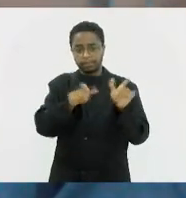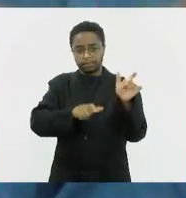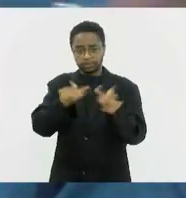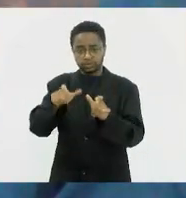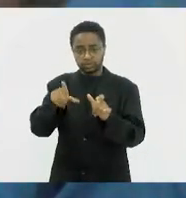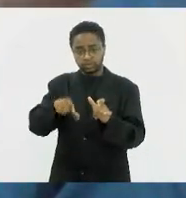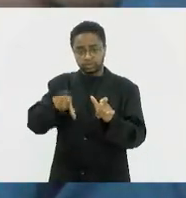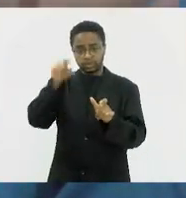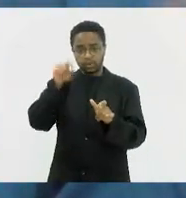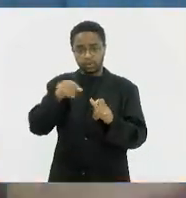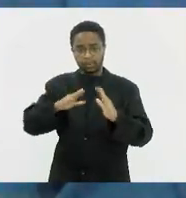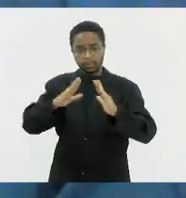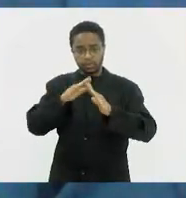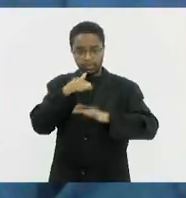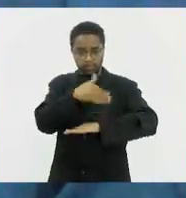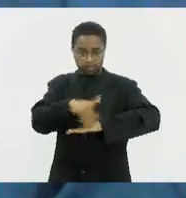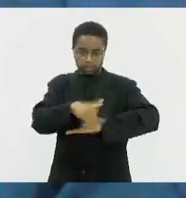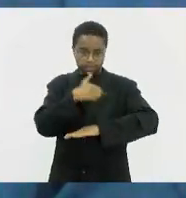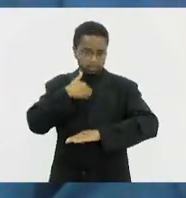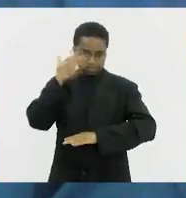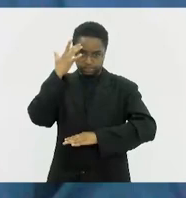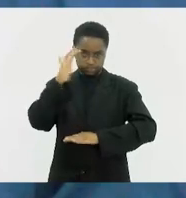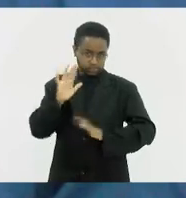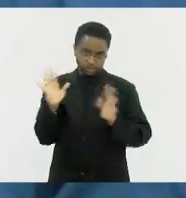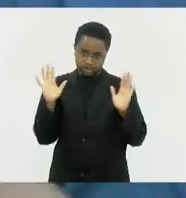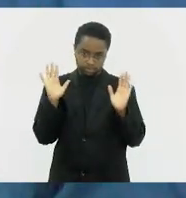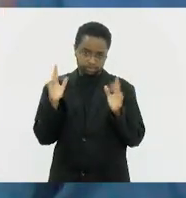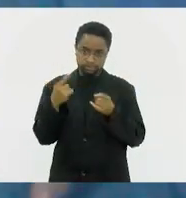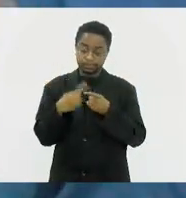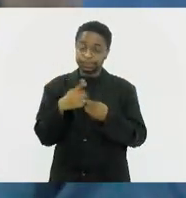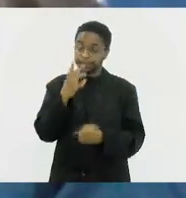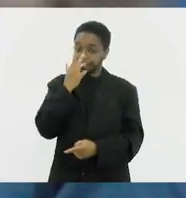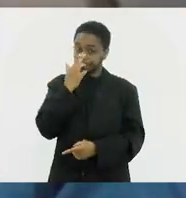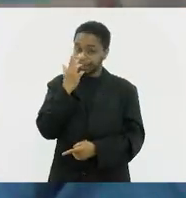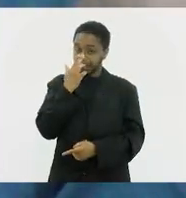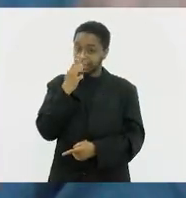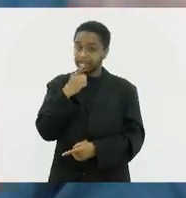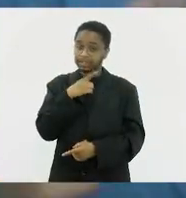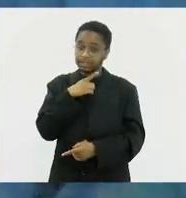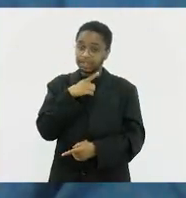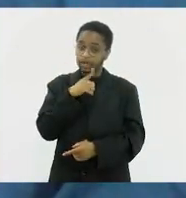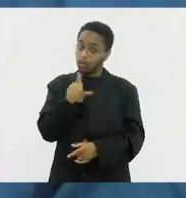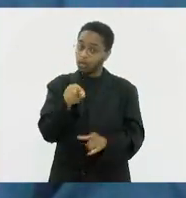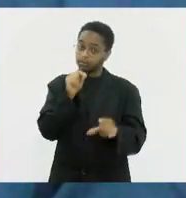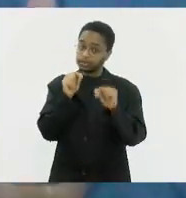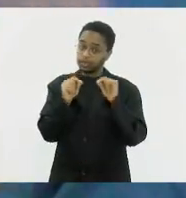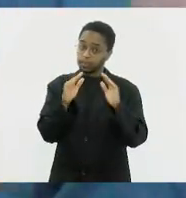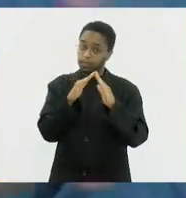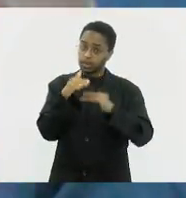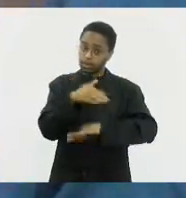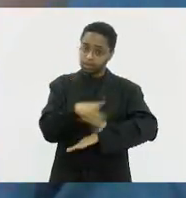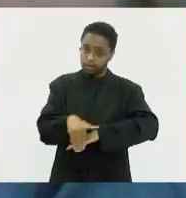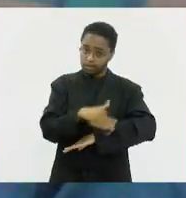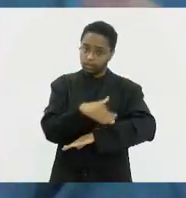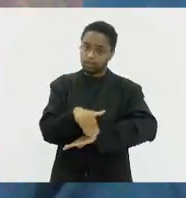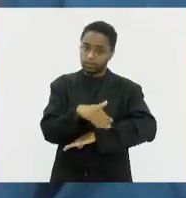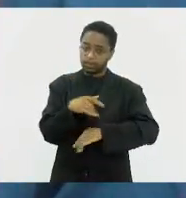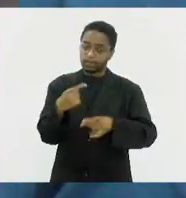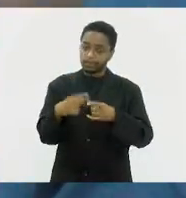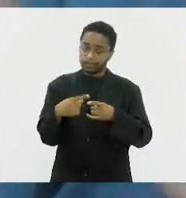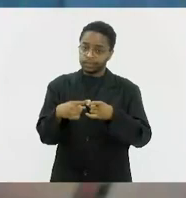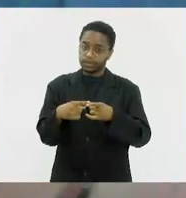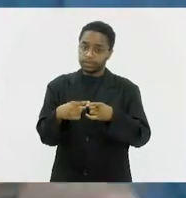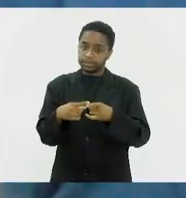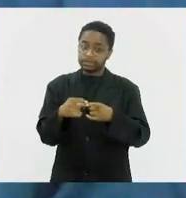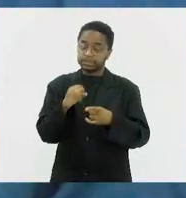morarem na rua. Já não sei dizer mais. Porque o que me parece é que eles estão tendo a opção de morar. E, em situação, eles passam por